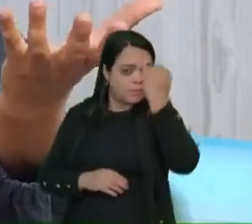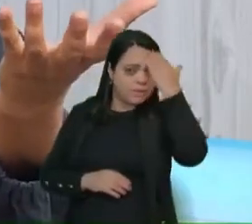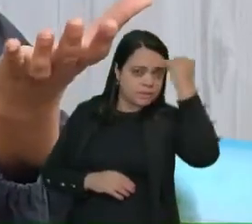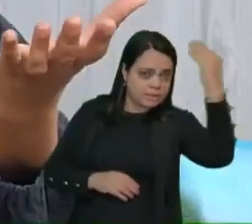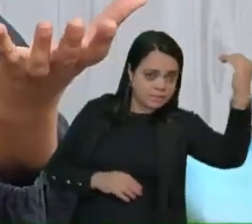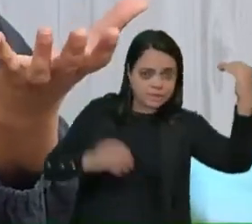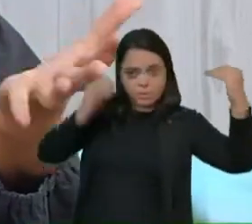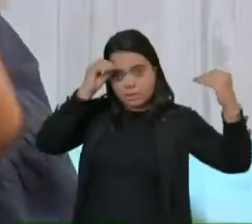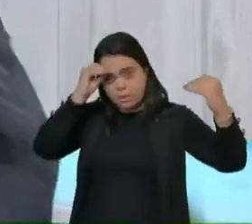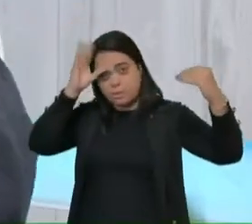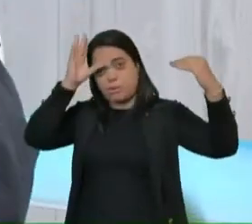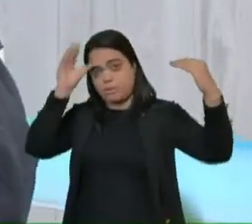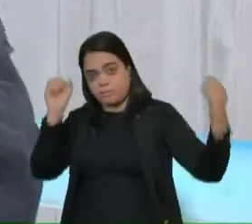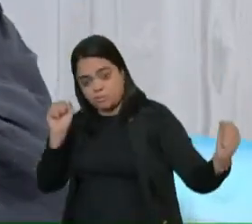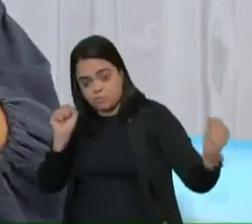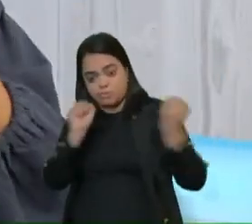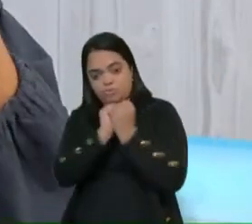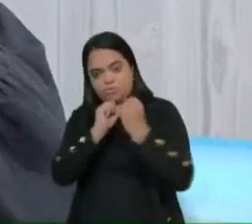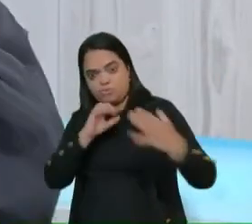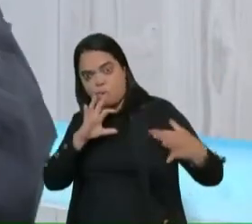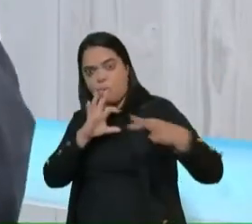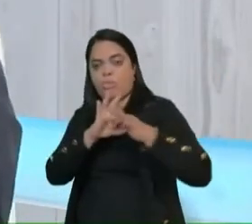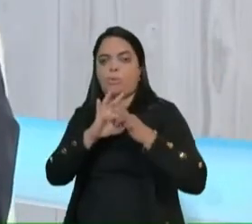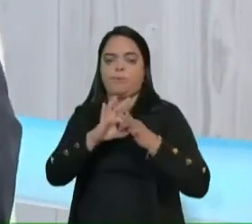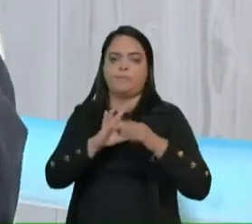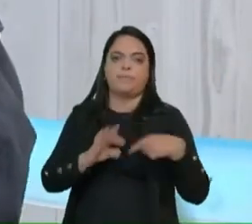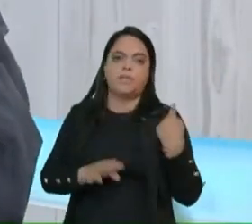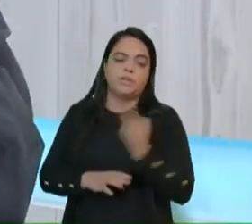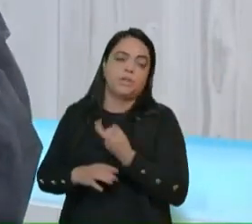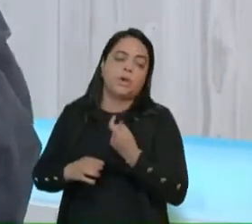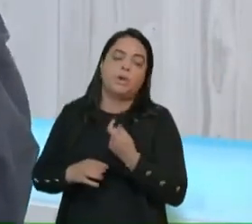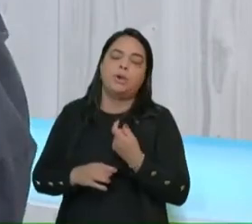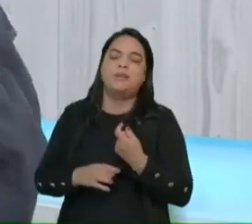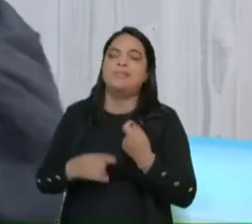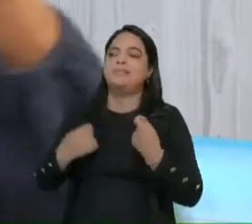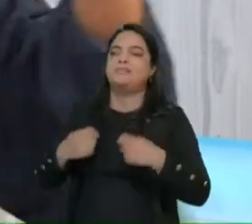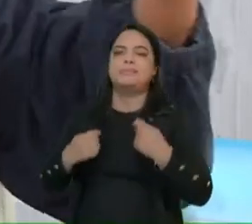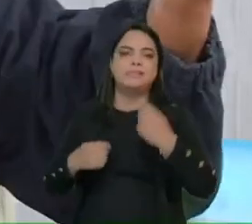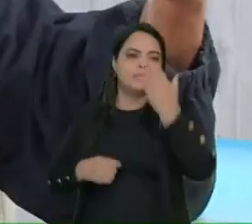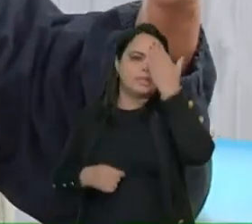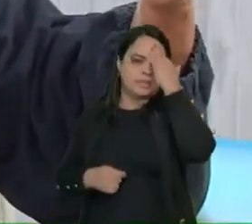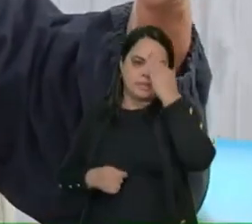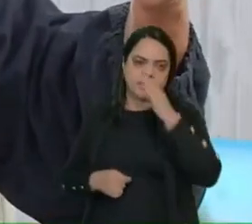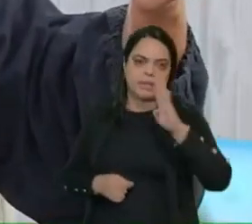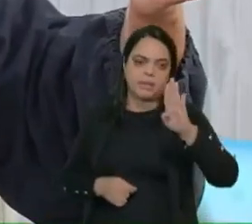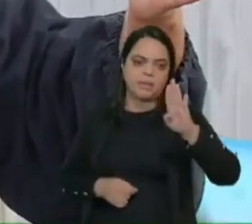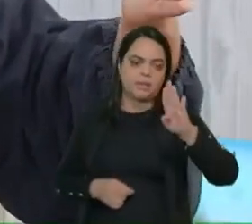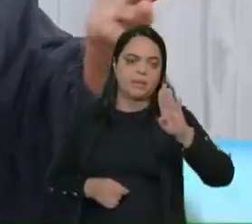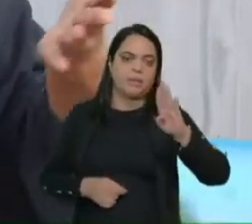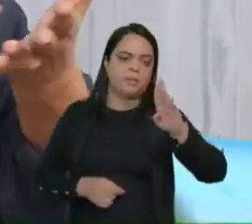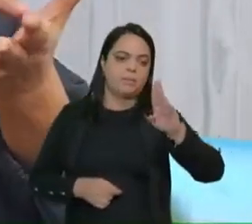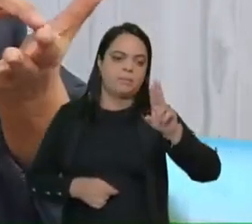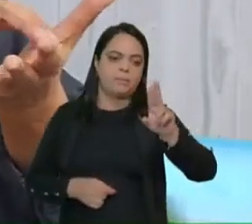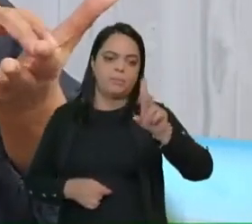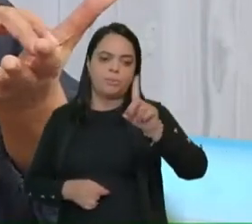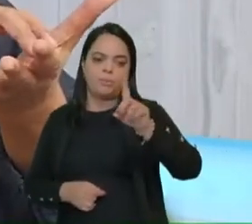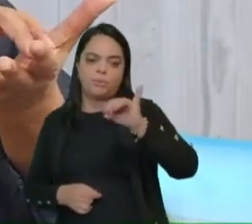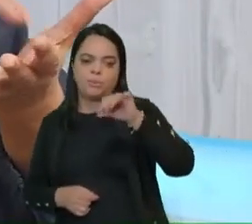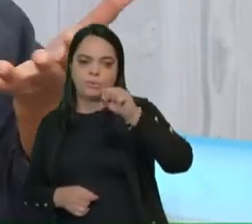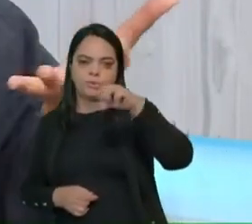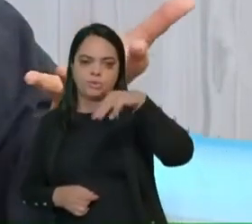e conhecimento né os dois juntos nós temos que compreender que o Budismo em si né Ele não